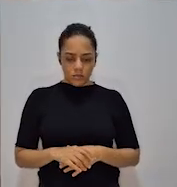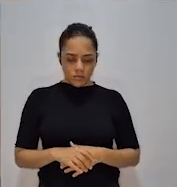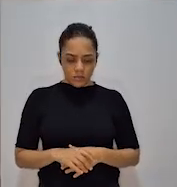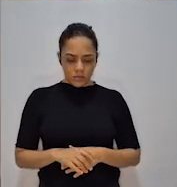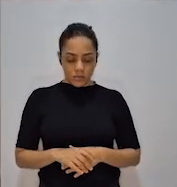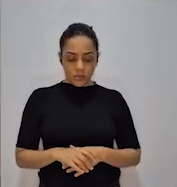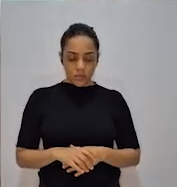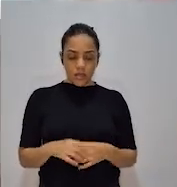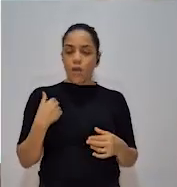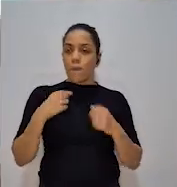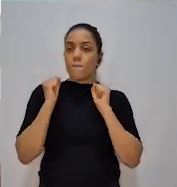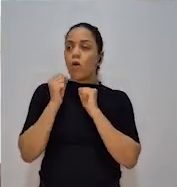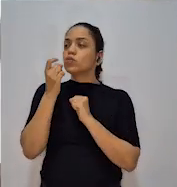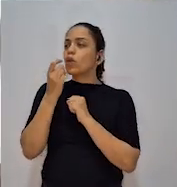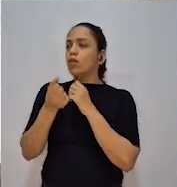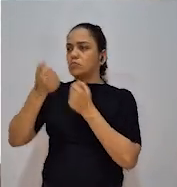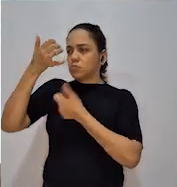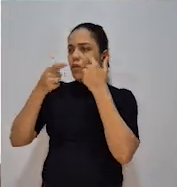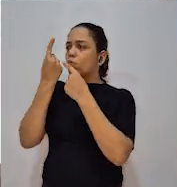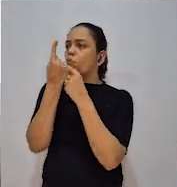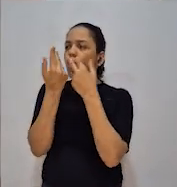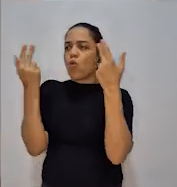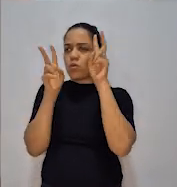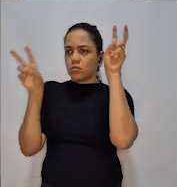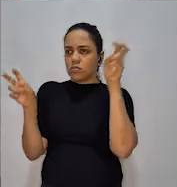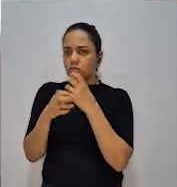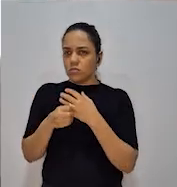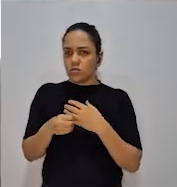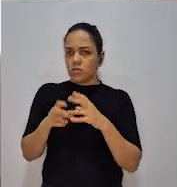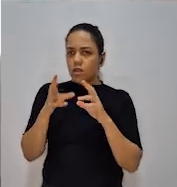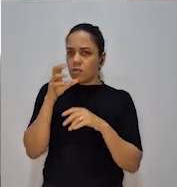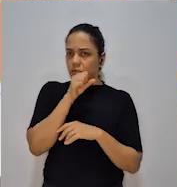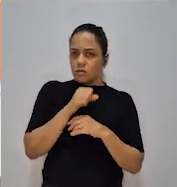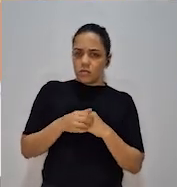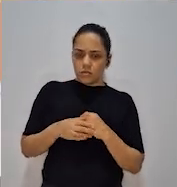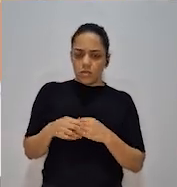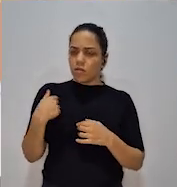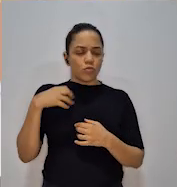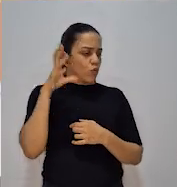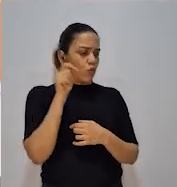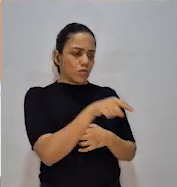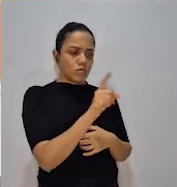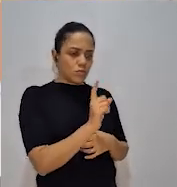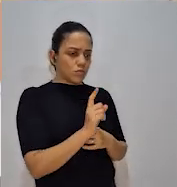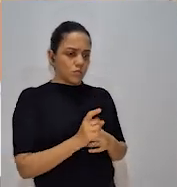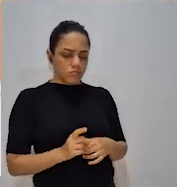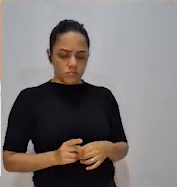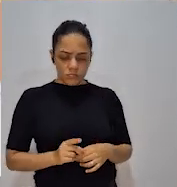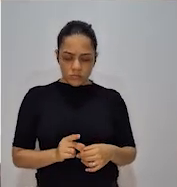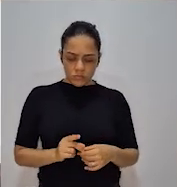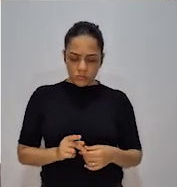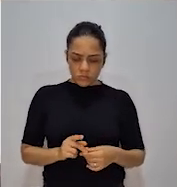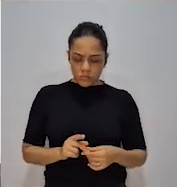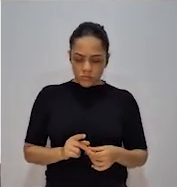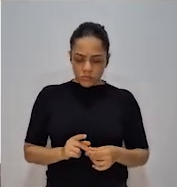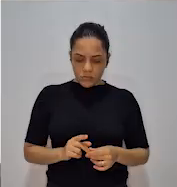conhecer. só posso falar um pouco, um parênteses Peraí, sobre esse então. assunto? Tá me Eu não ouvindo? estou ouvindo a Dani. Ah, que